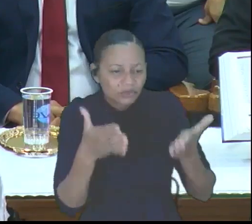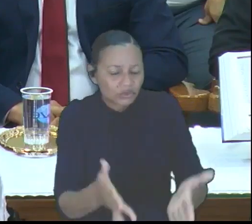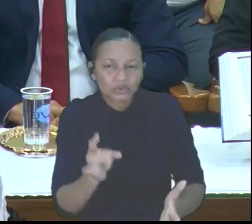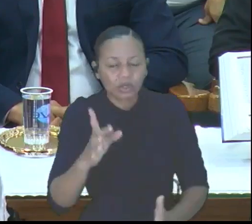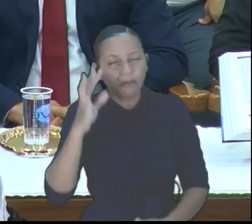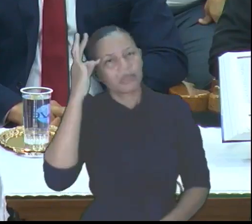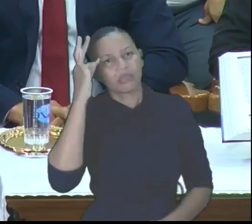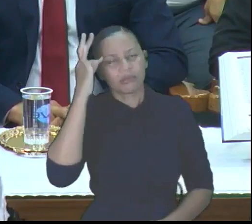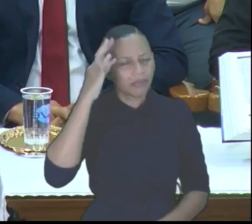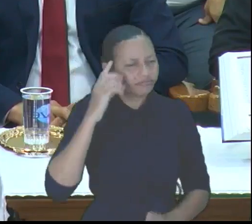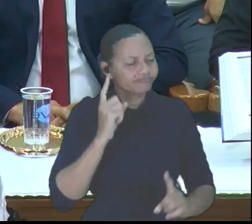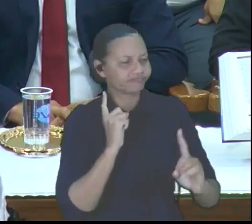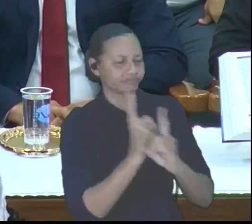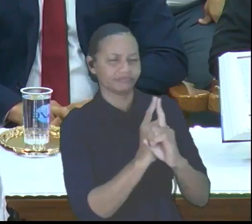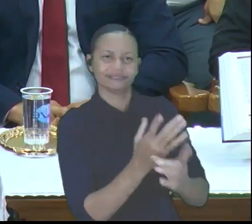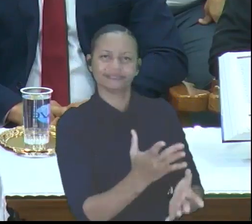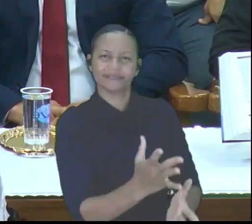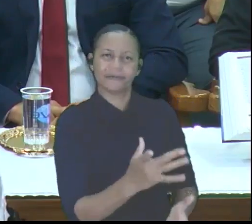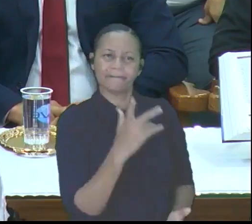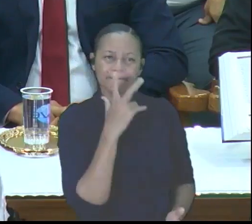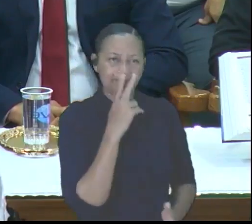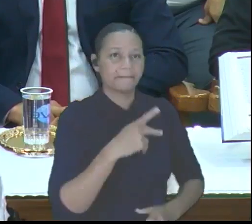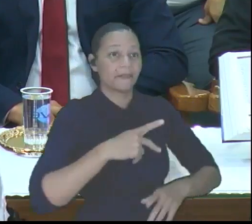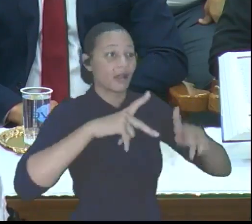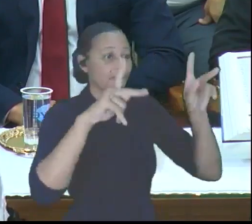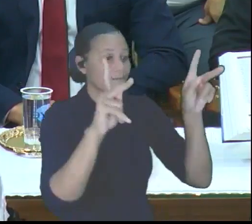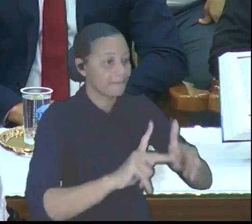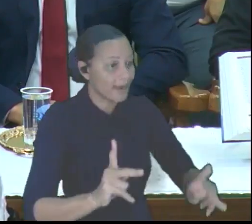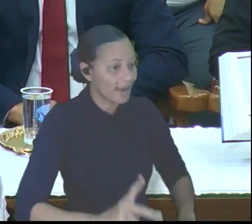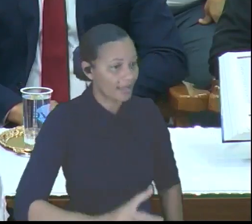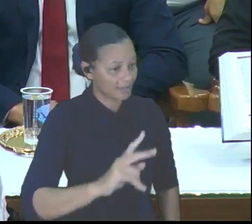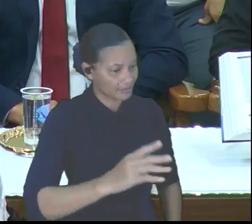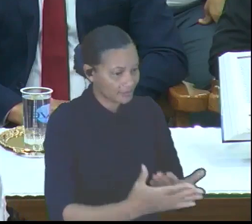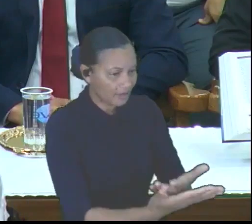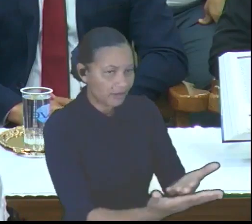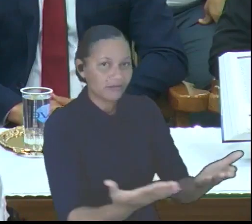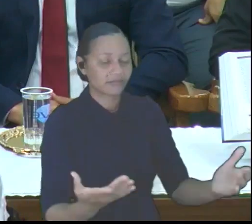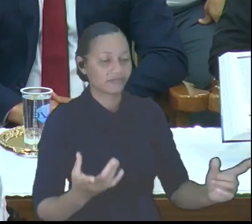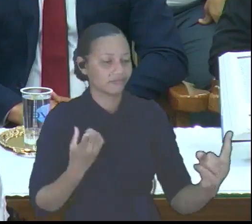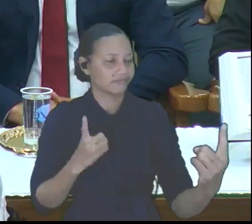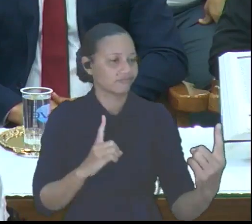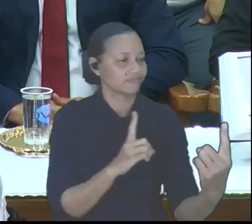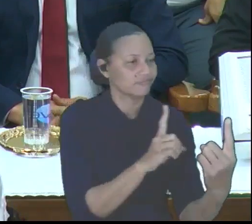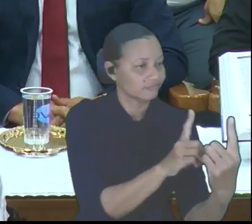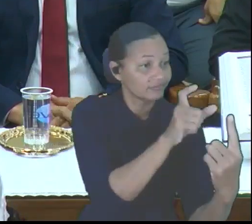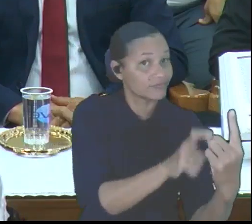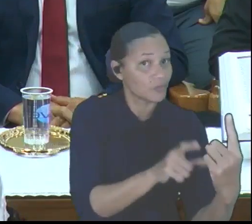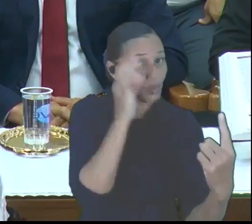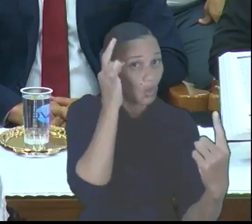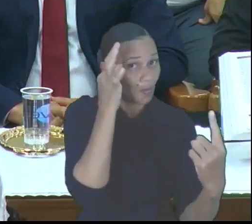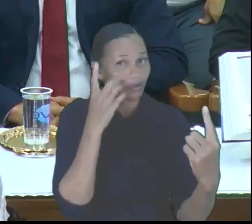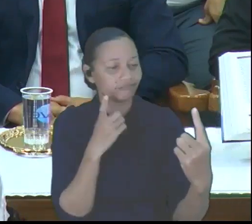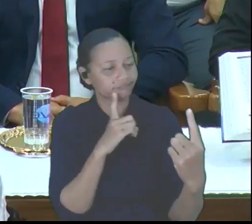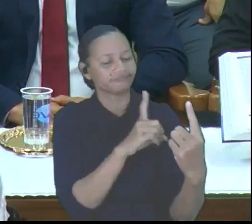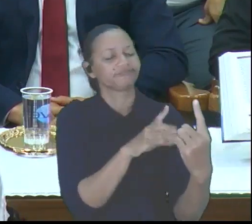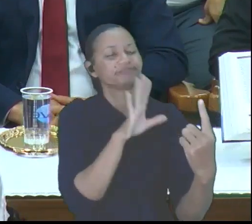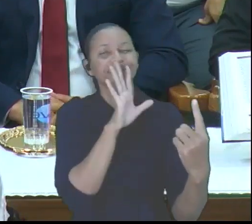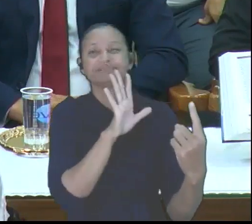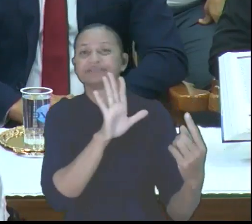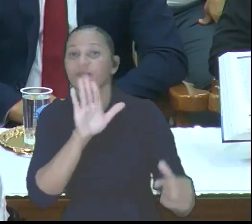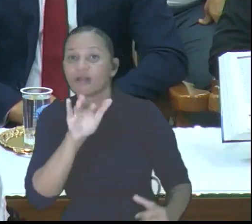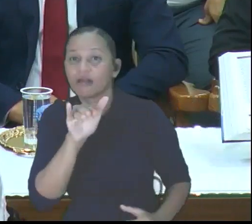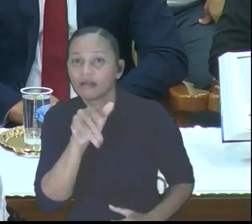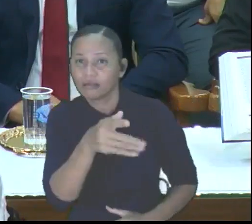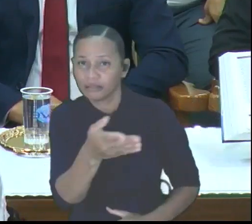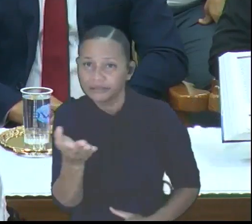Tomé. Porque ele dá a paz, seja convosco, e dirige para Tomé. E olha, se